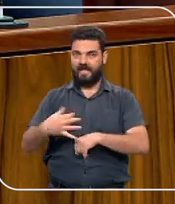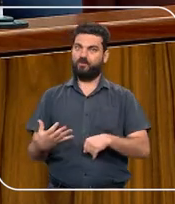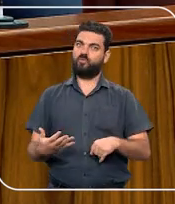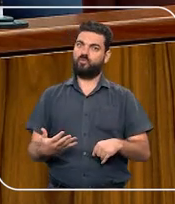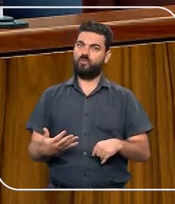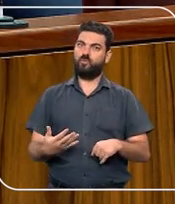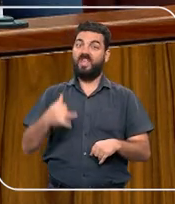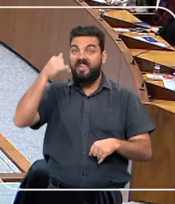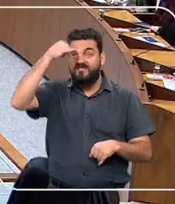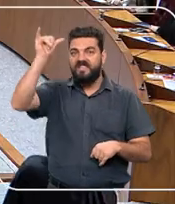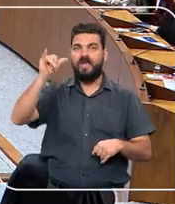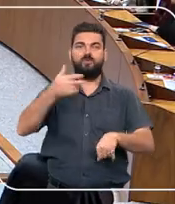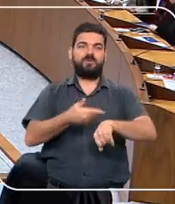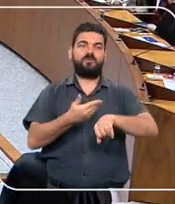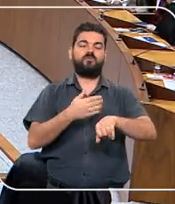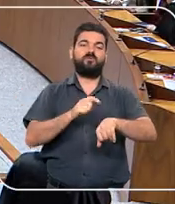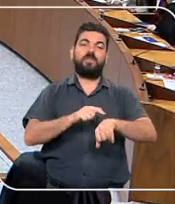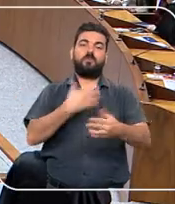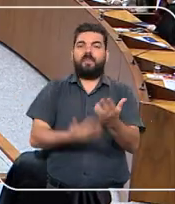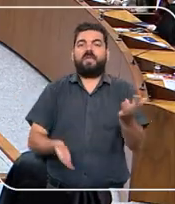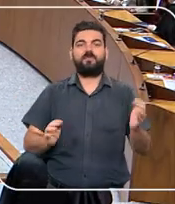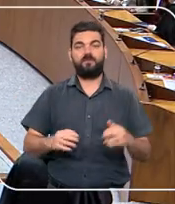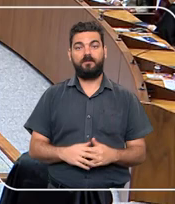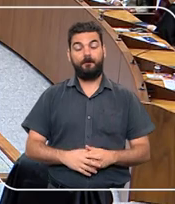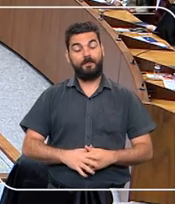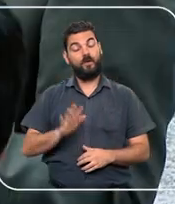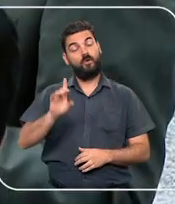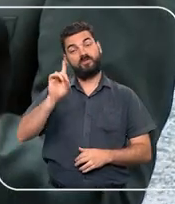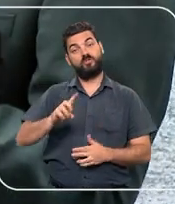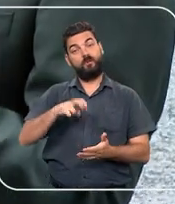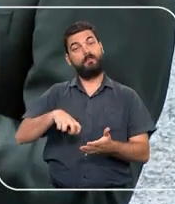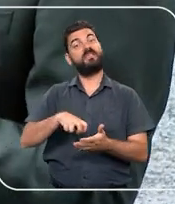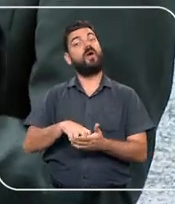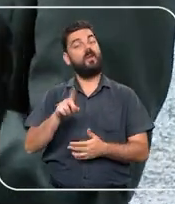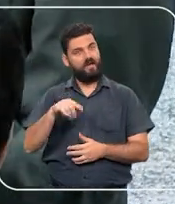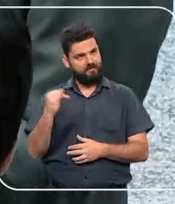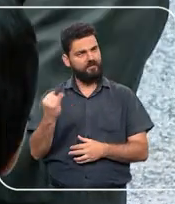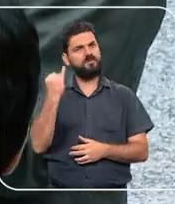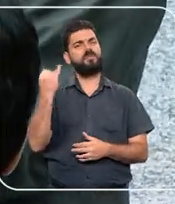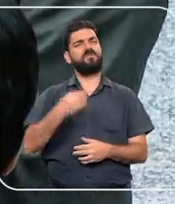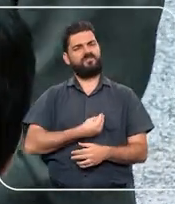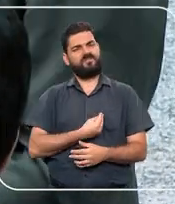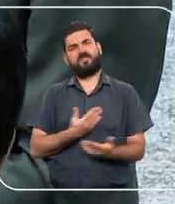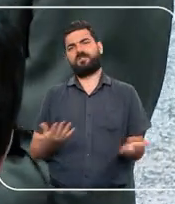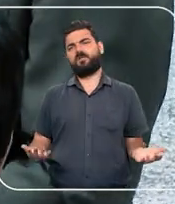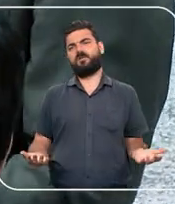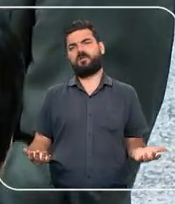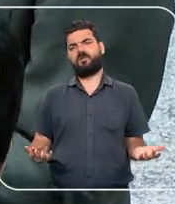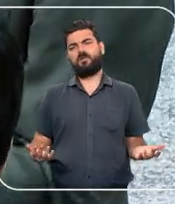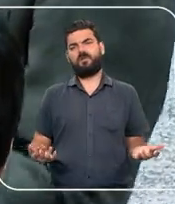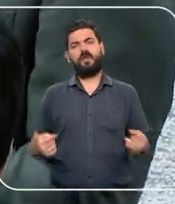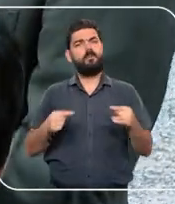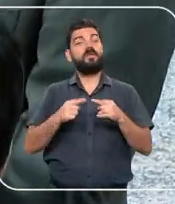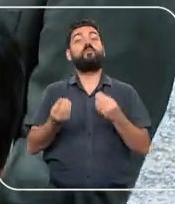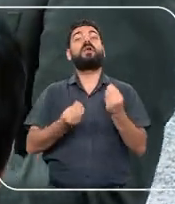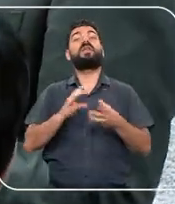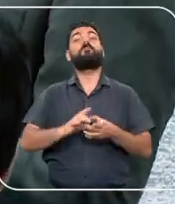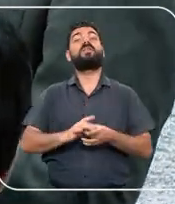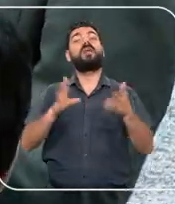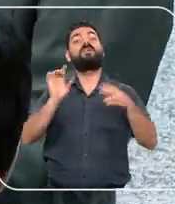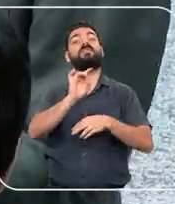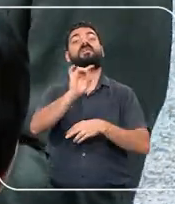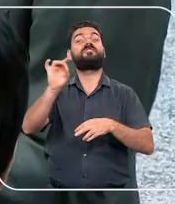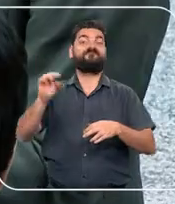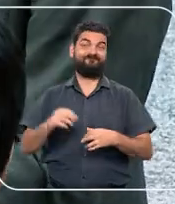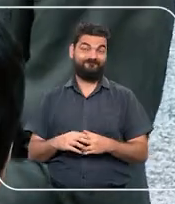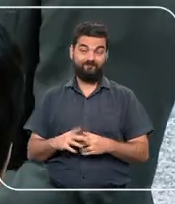tempo razoável e evitar a prescrição de crimes o direito penal é muito importante pra vida das pessoas porque mexe com